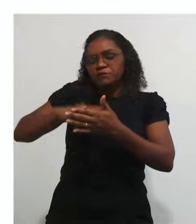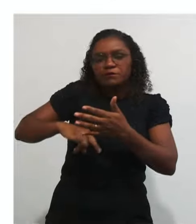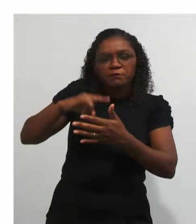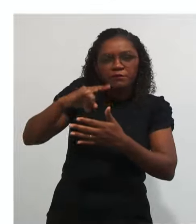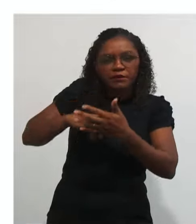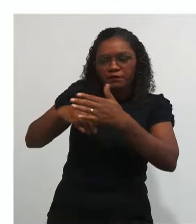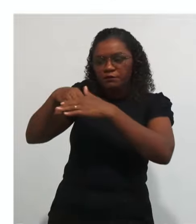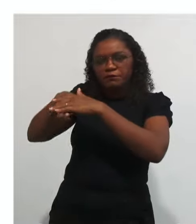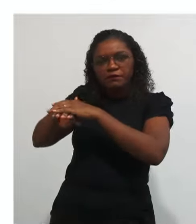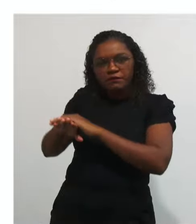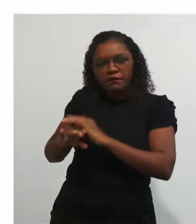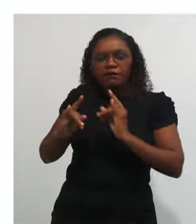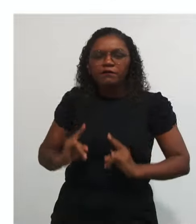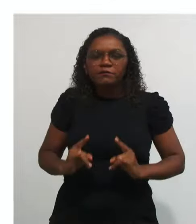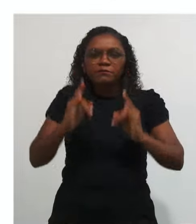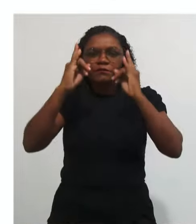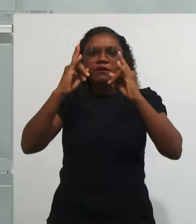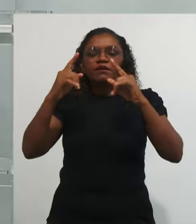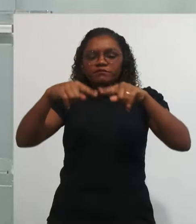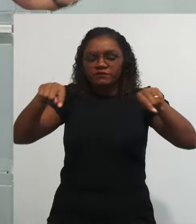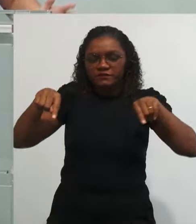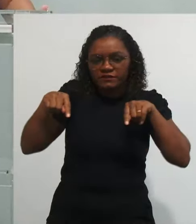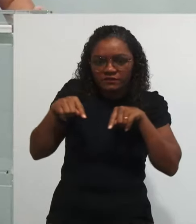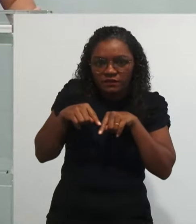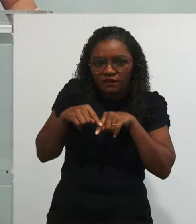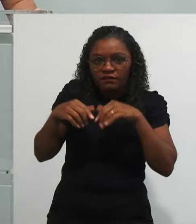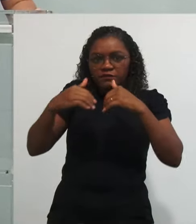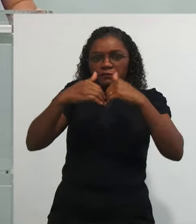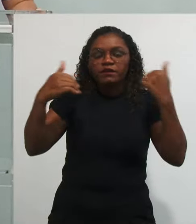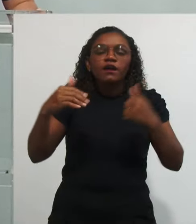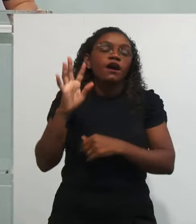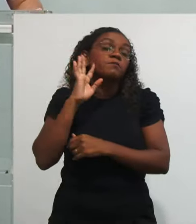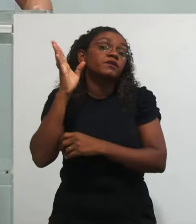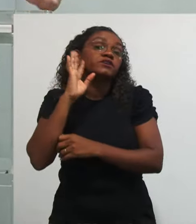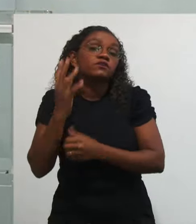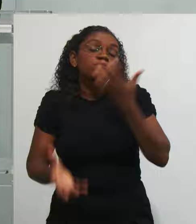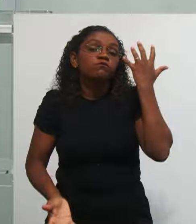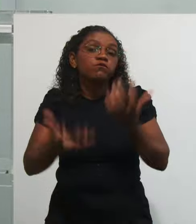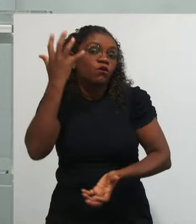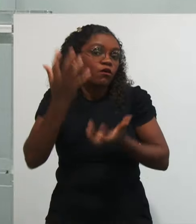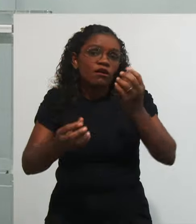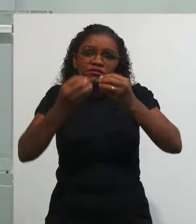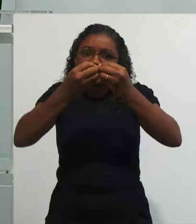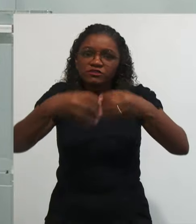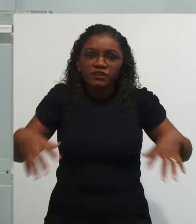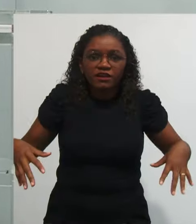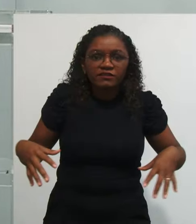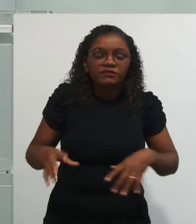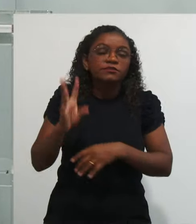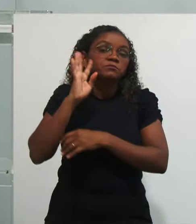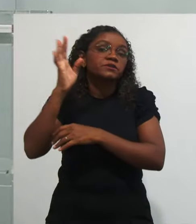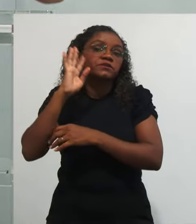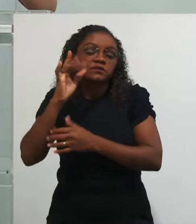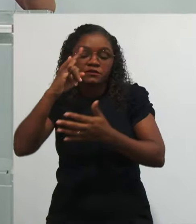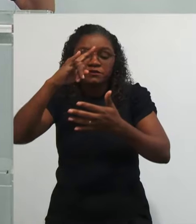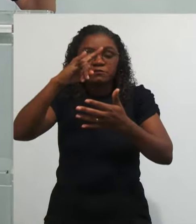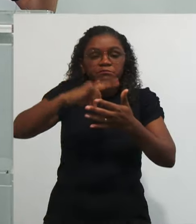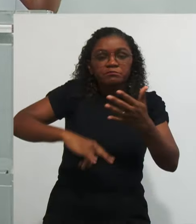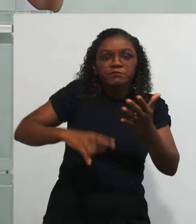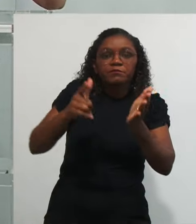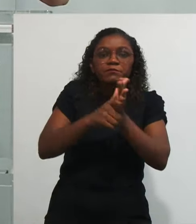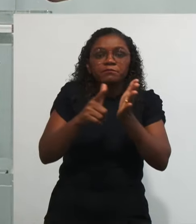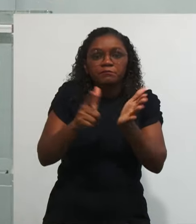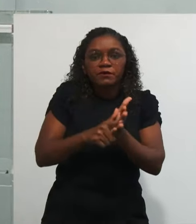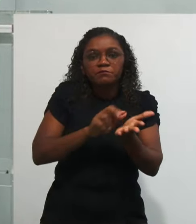física em um prédio imagina que aquele prédio começa a pegar fogo agora imagina imagina um incêndio aqueles papéis aqueles documentos